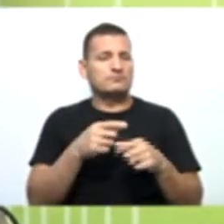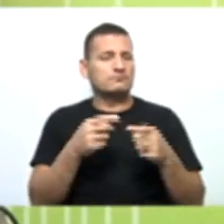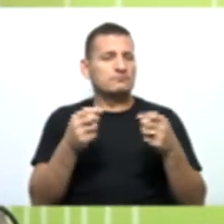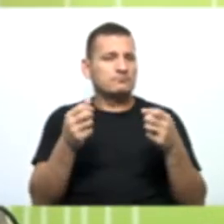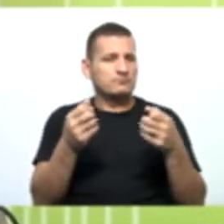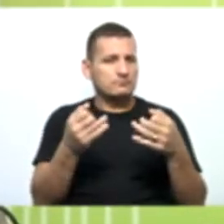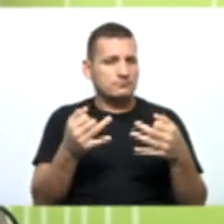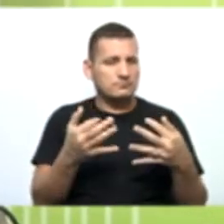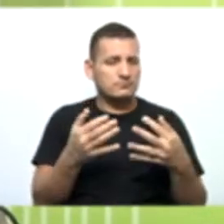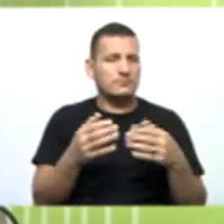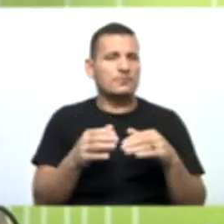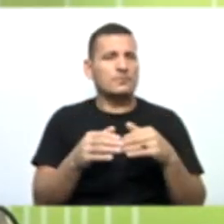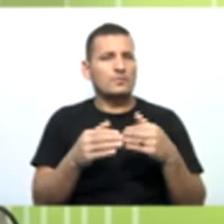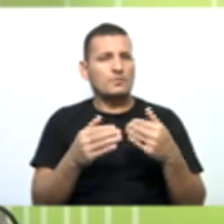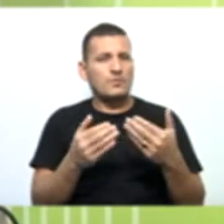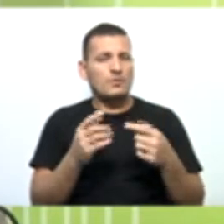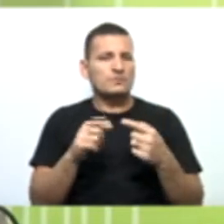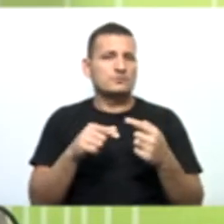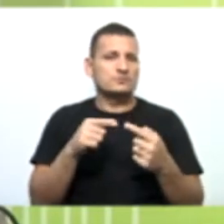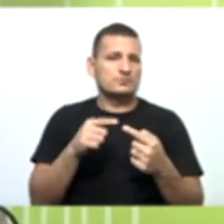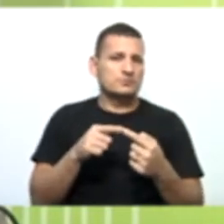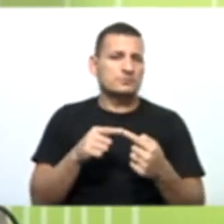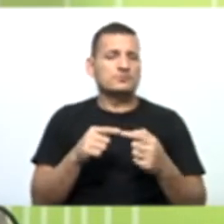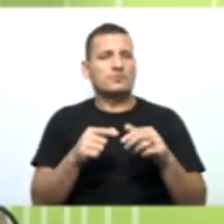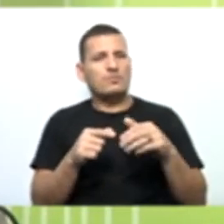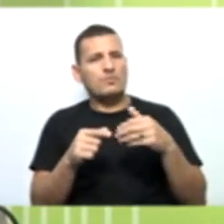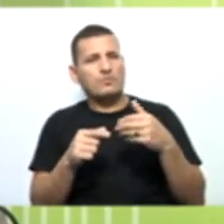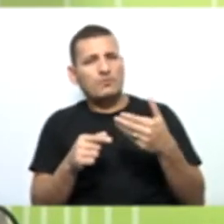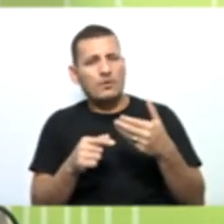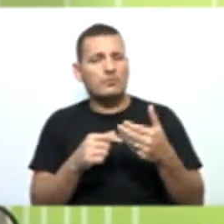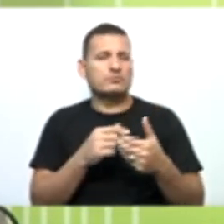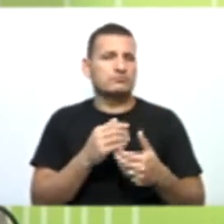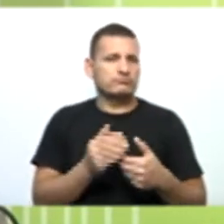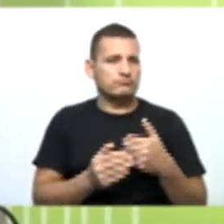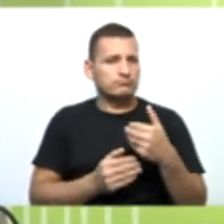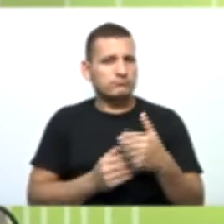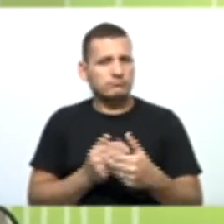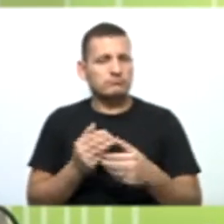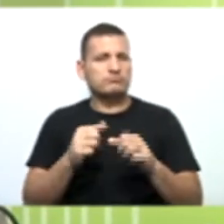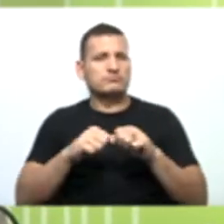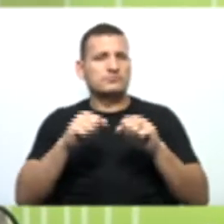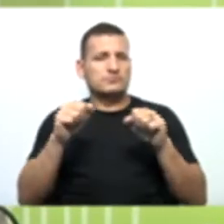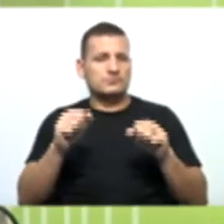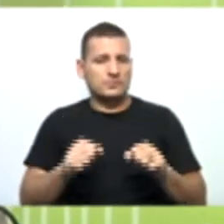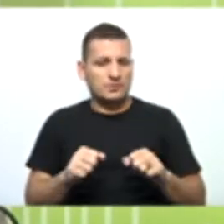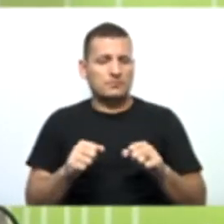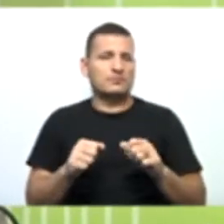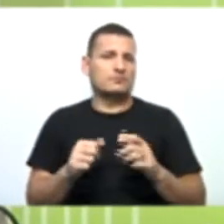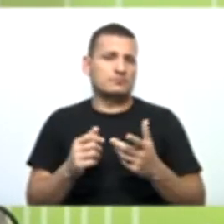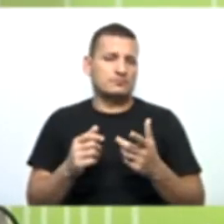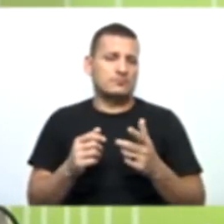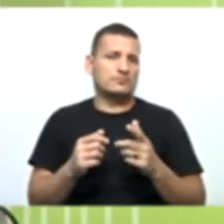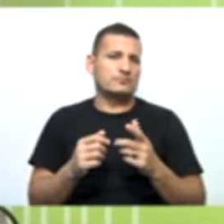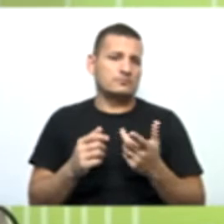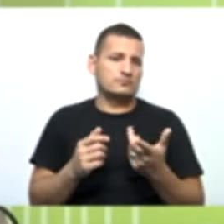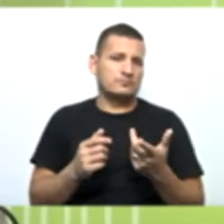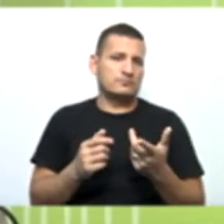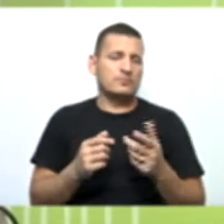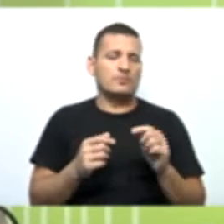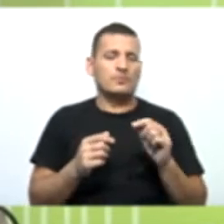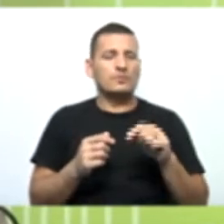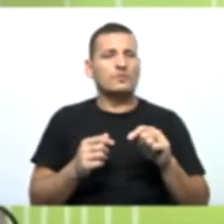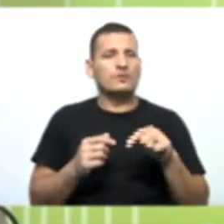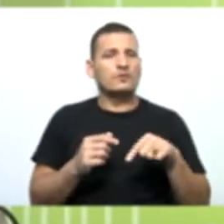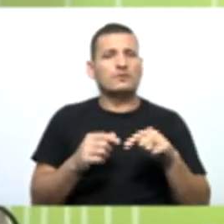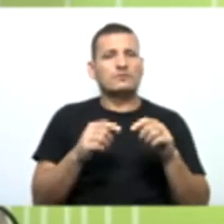as atividades, qual o seu objetivo, e chegar no final do sistema, comparar o que foi projetado e o que